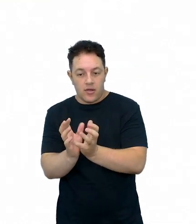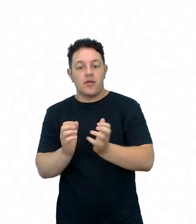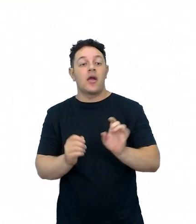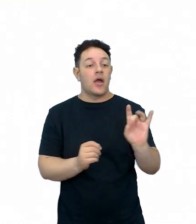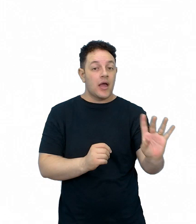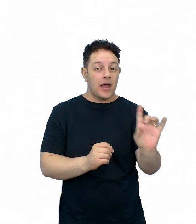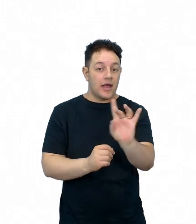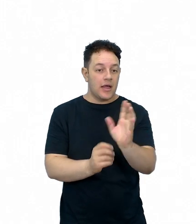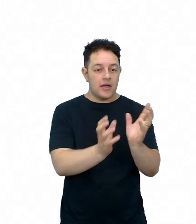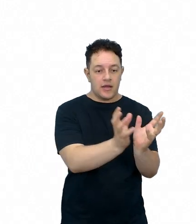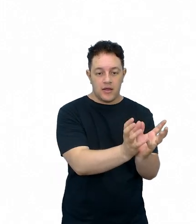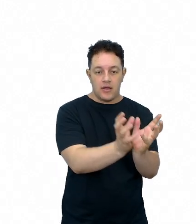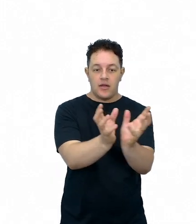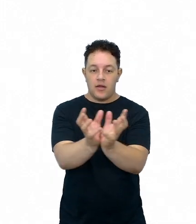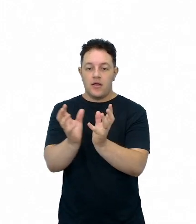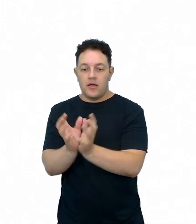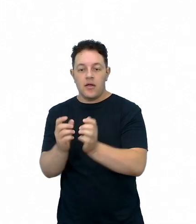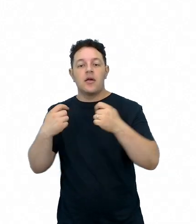cabe aqui